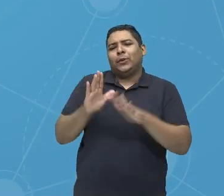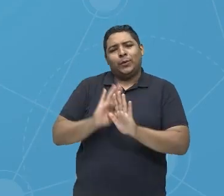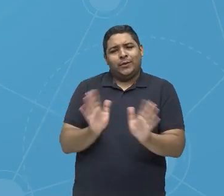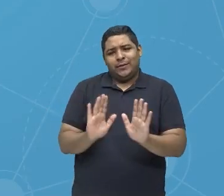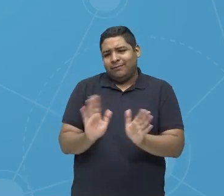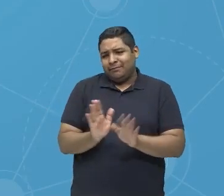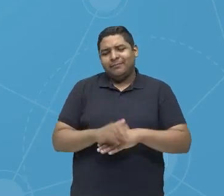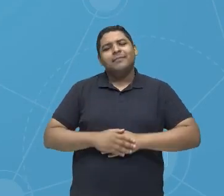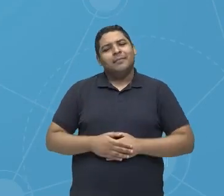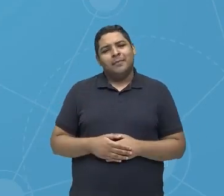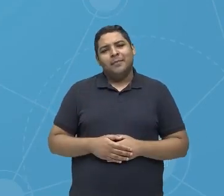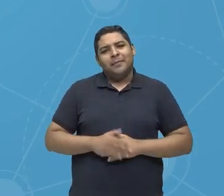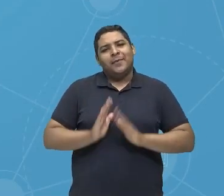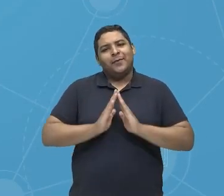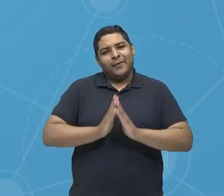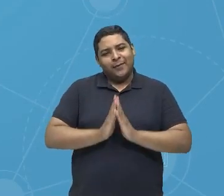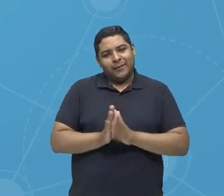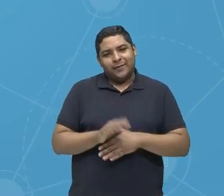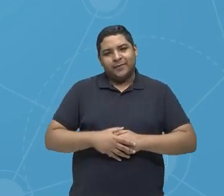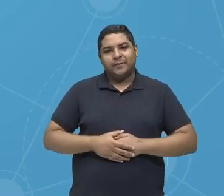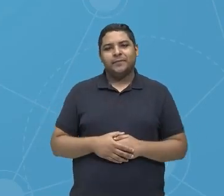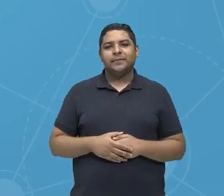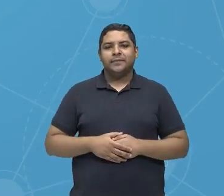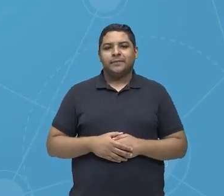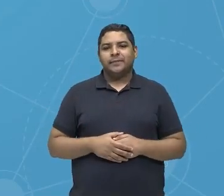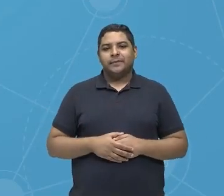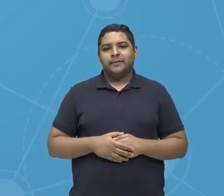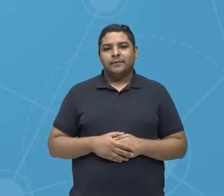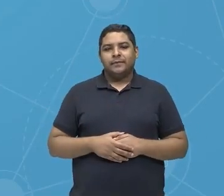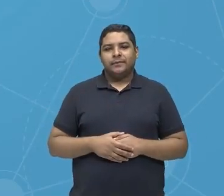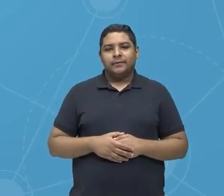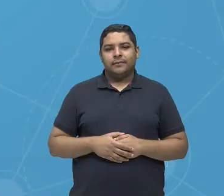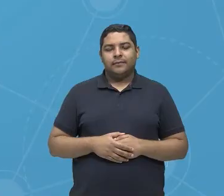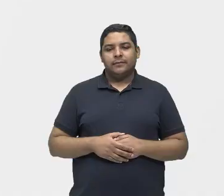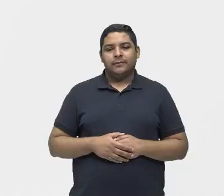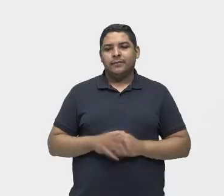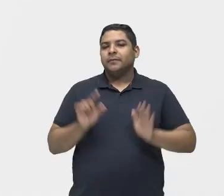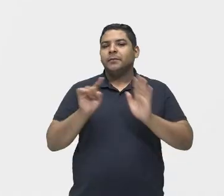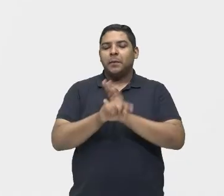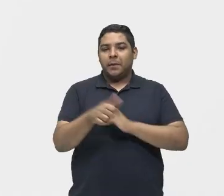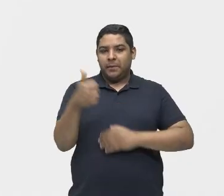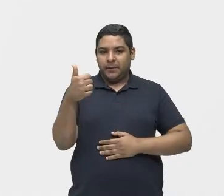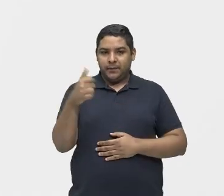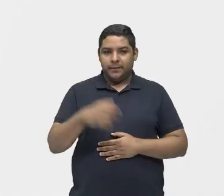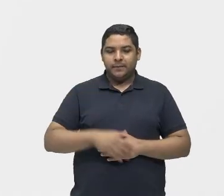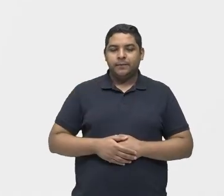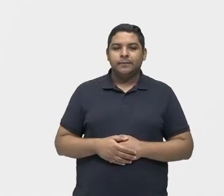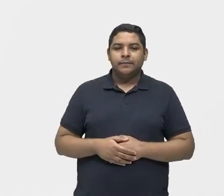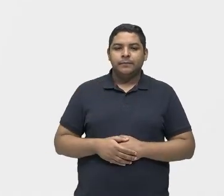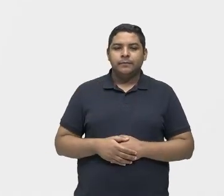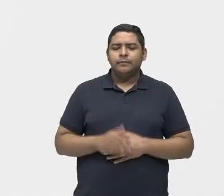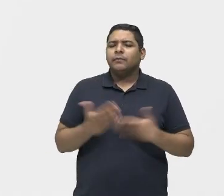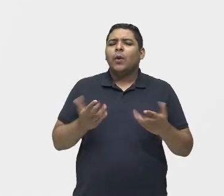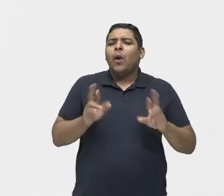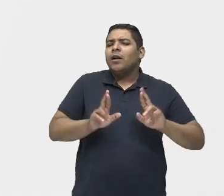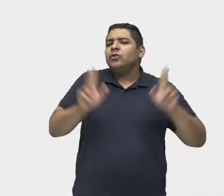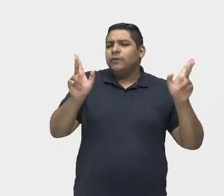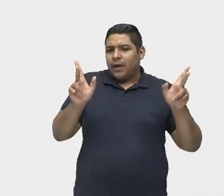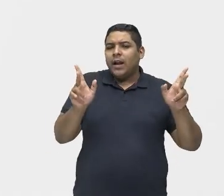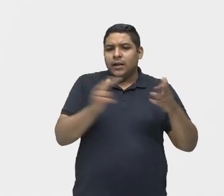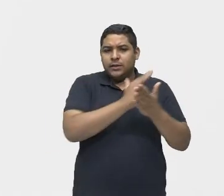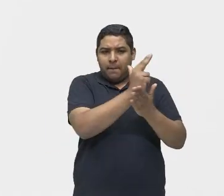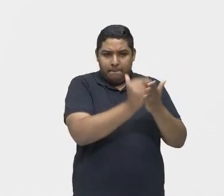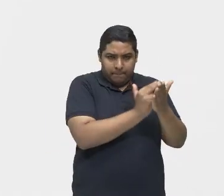me abandone, por favor, né? Então, vamos lá para a nossa primeira questão. Diz assim, qual a diferença entre as